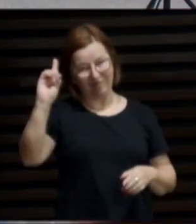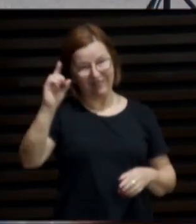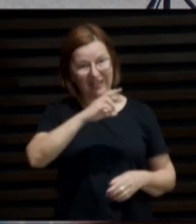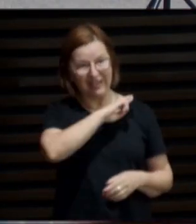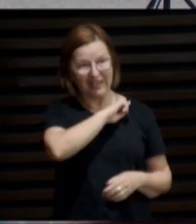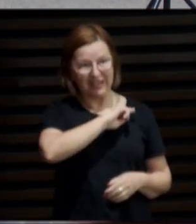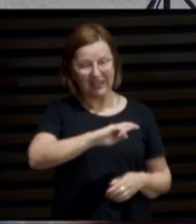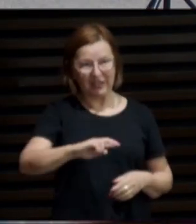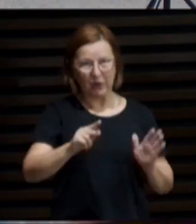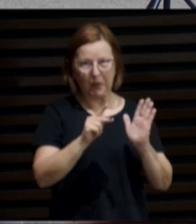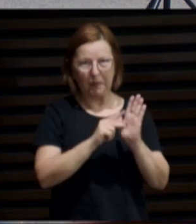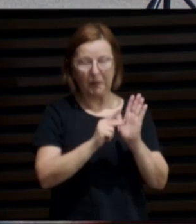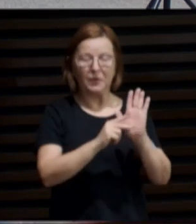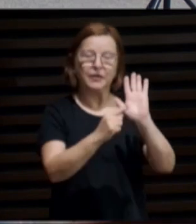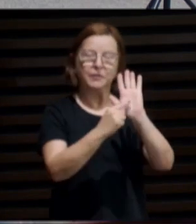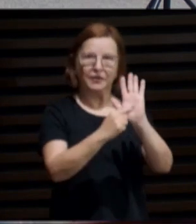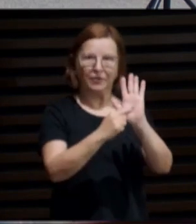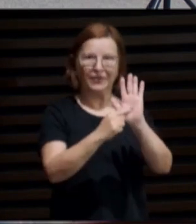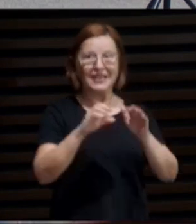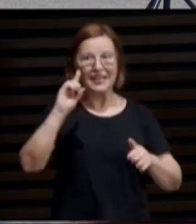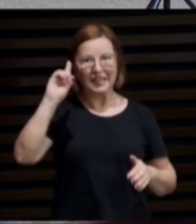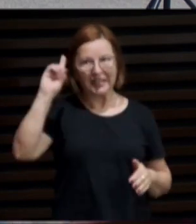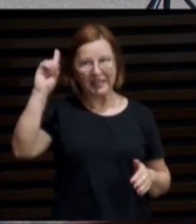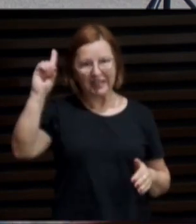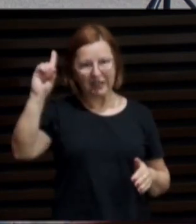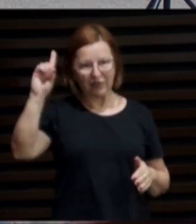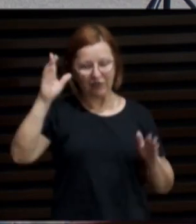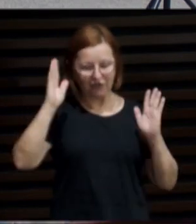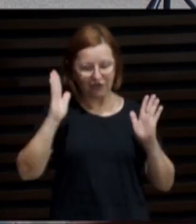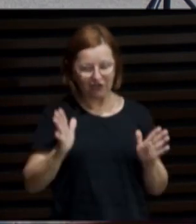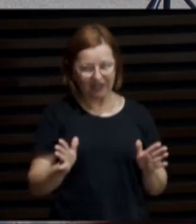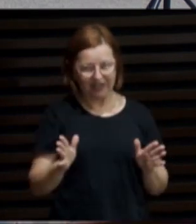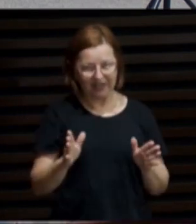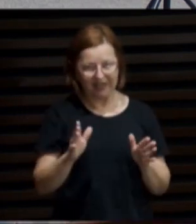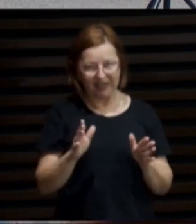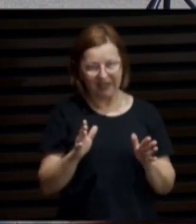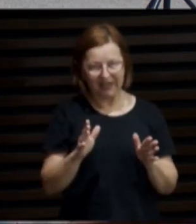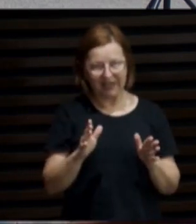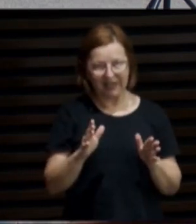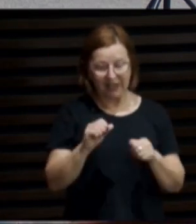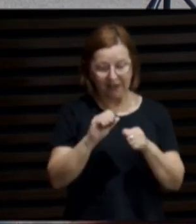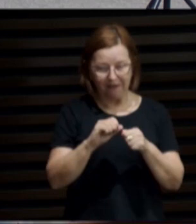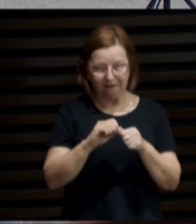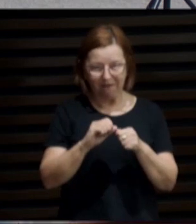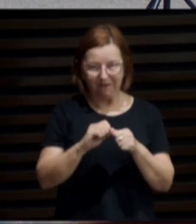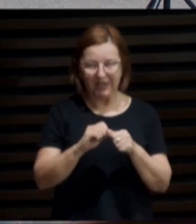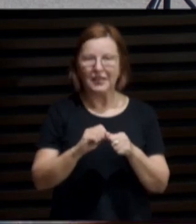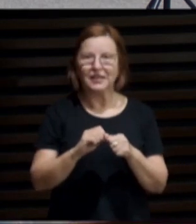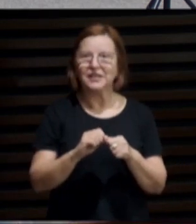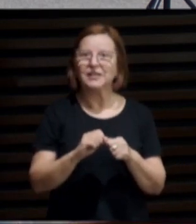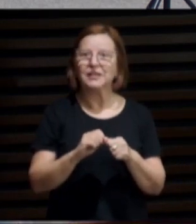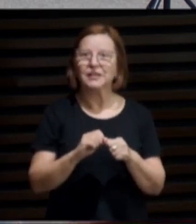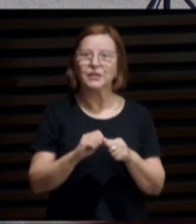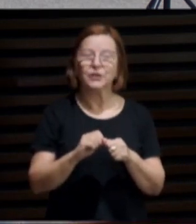própria expressão disso, Deus já propiciou o meio de nós a chegarmos a Ele. O sacrifício do seu